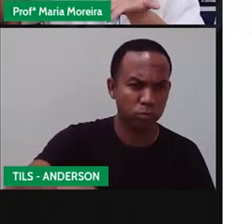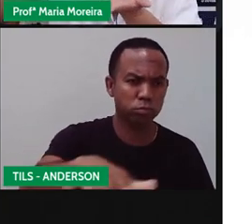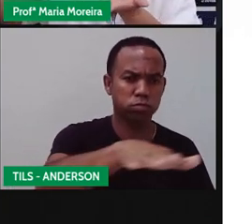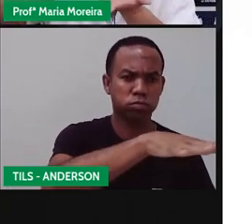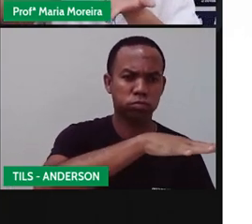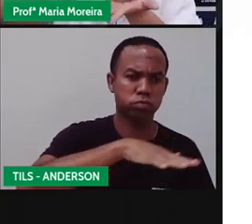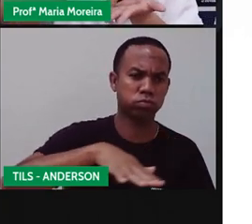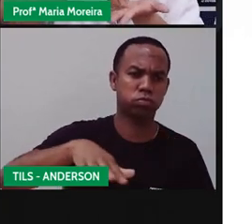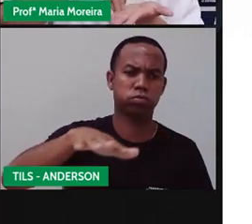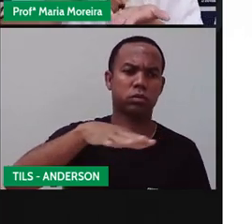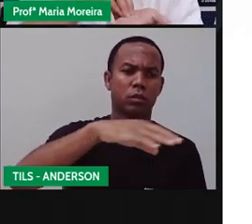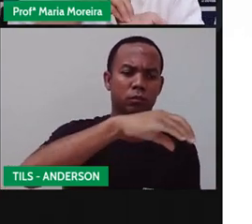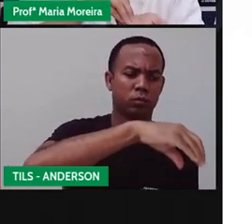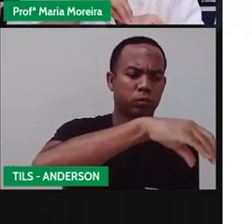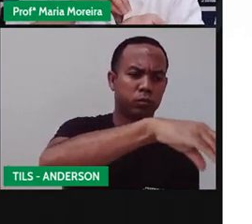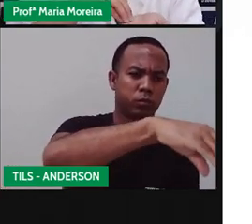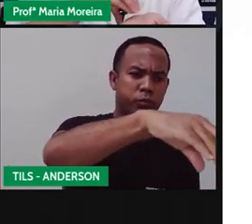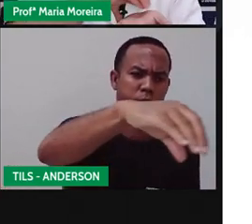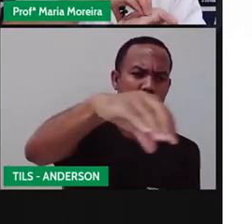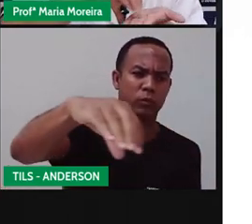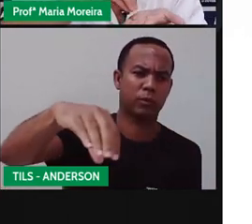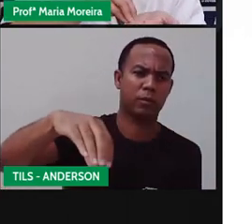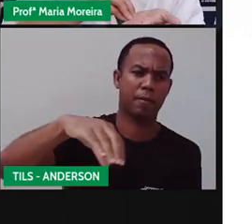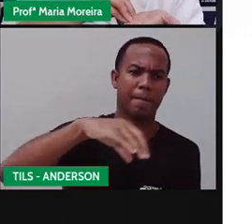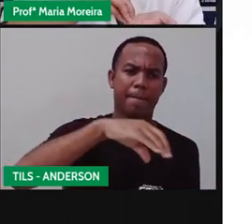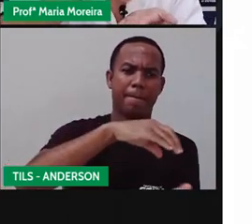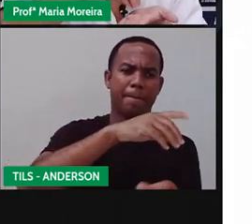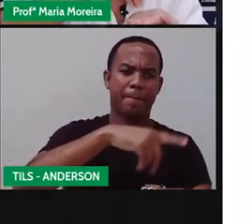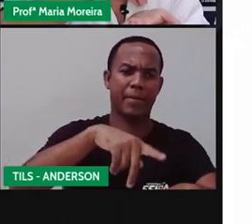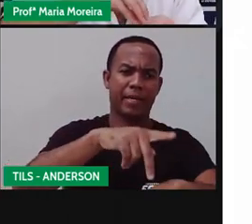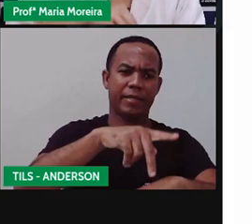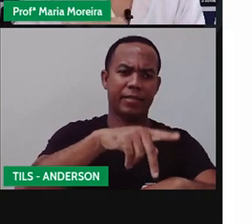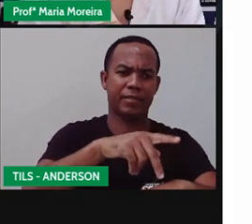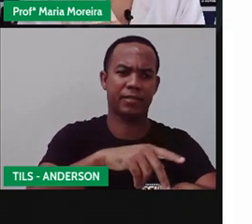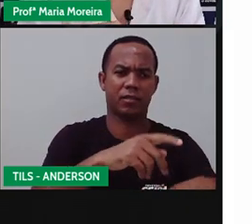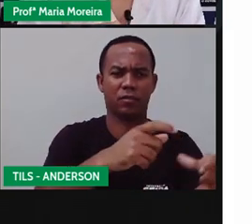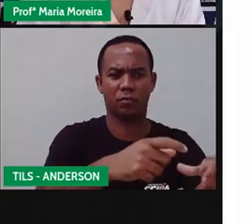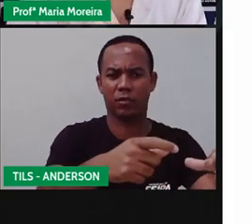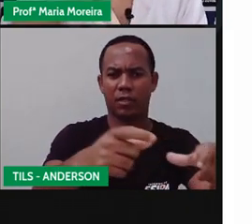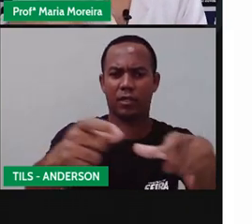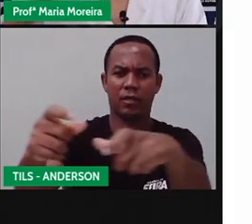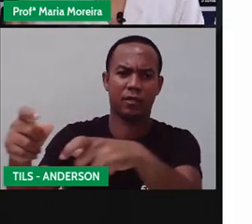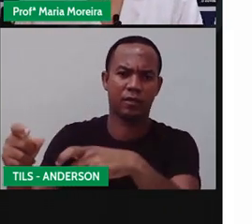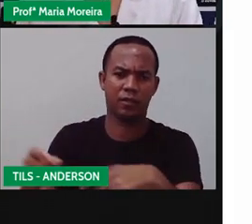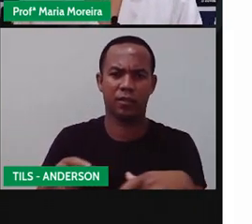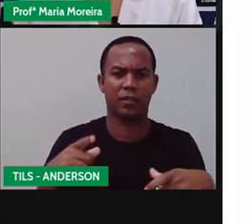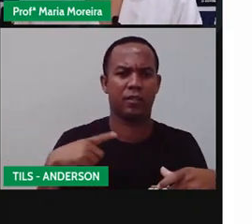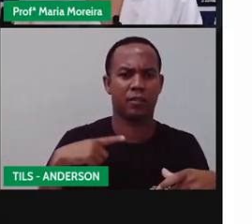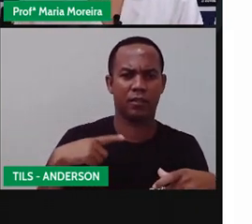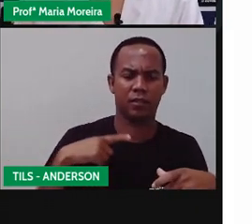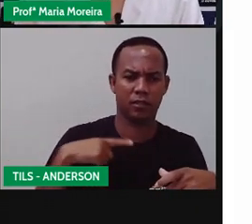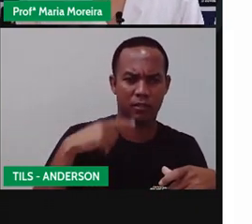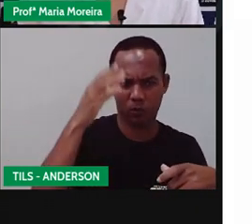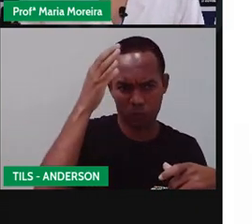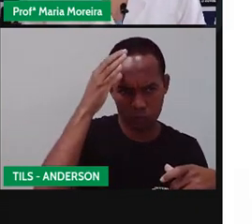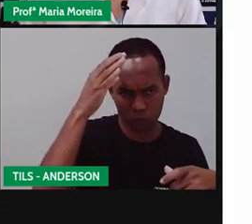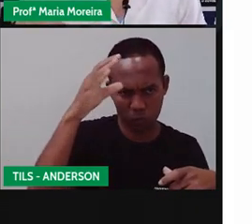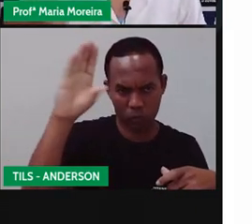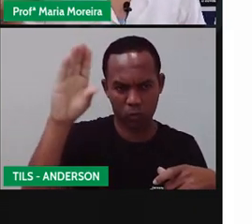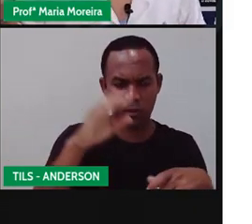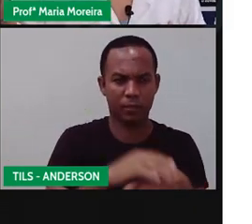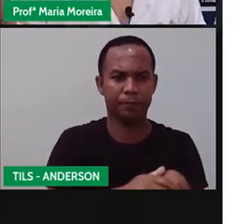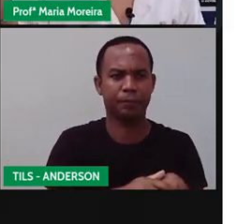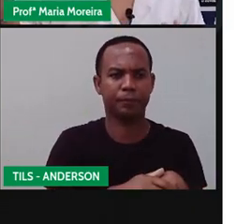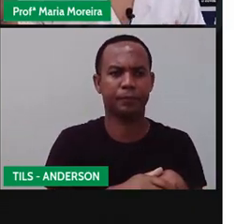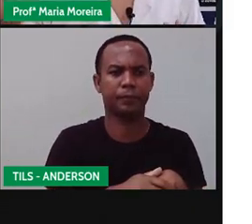quê? Cheio de outros países, cheio de países, e cada um desses países tem a sua cultura. Então, cada